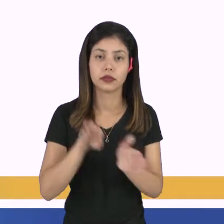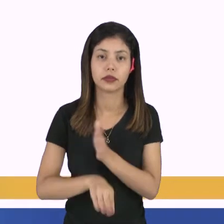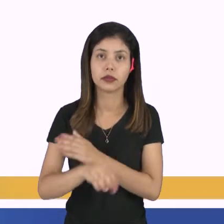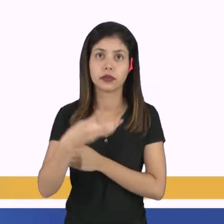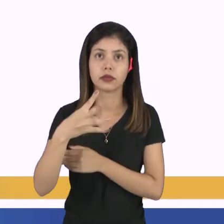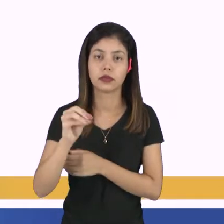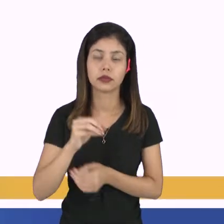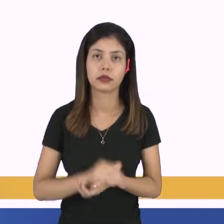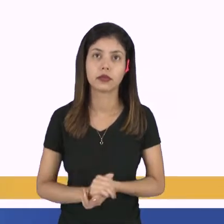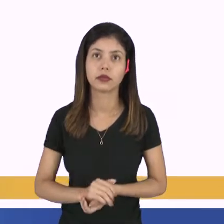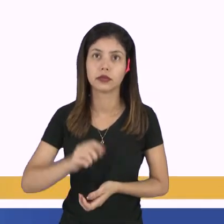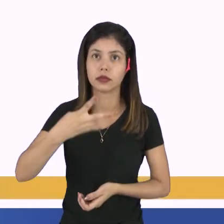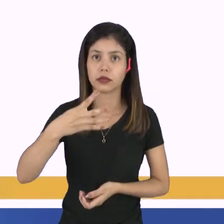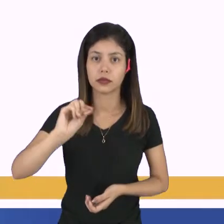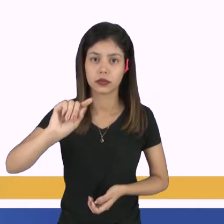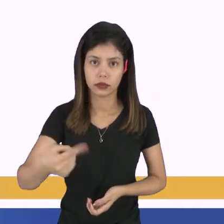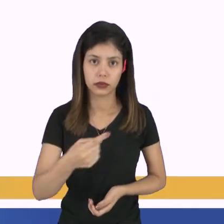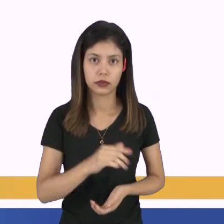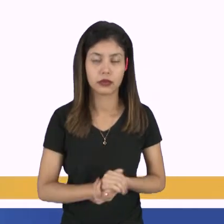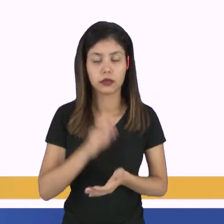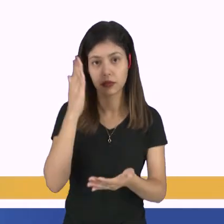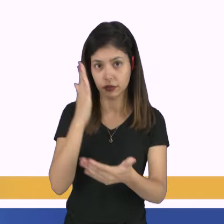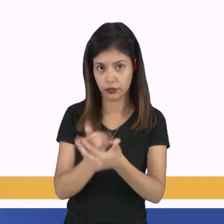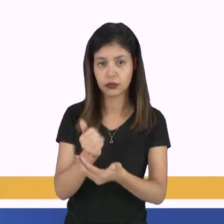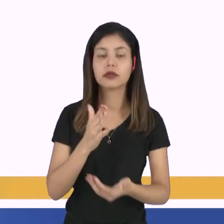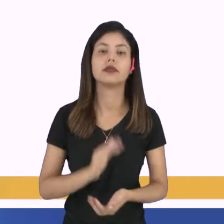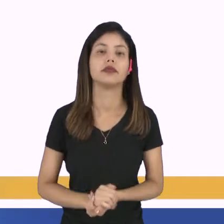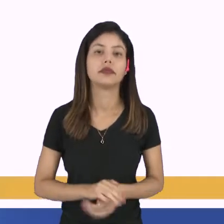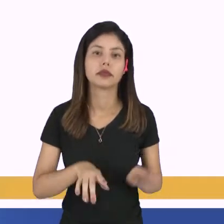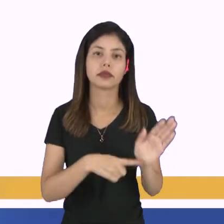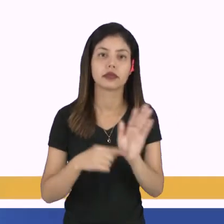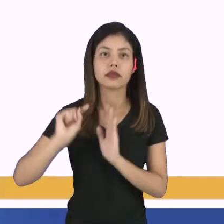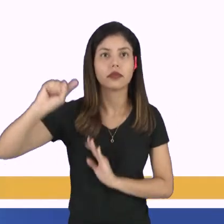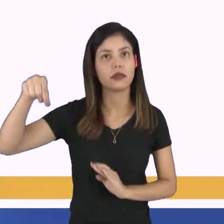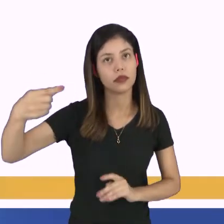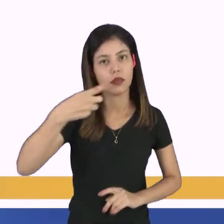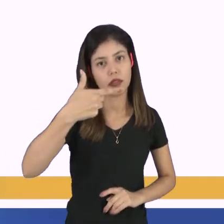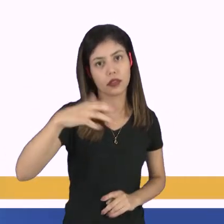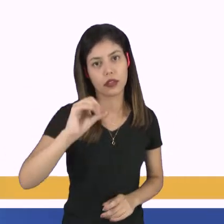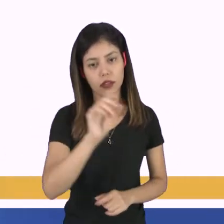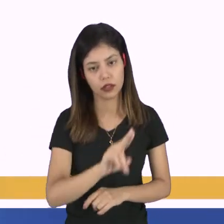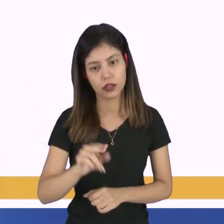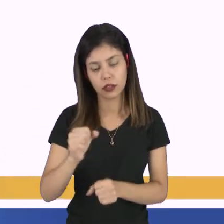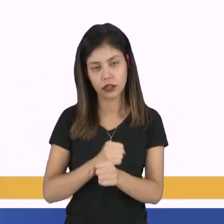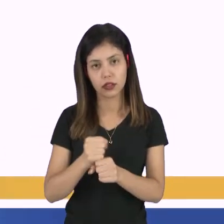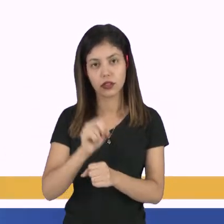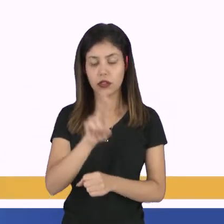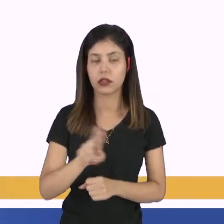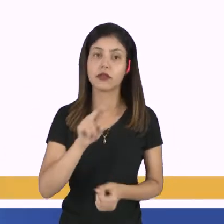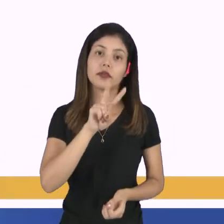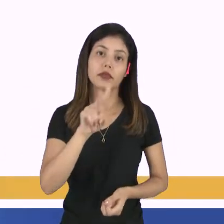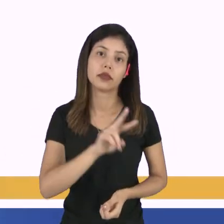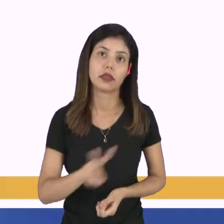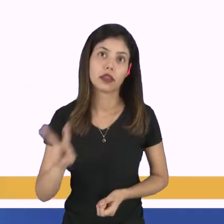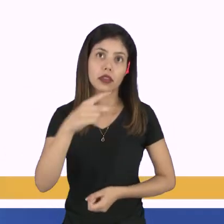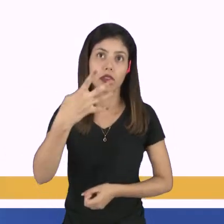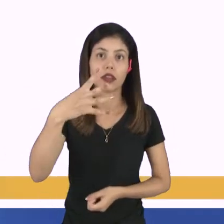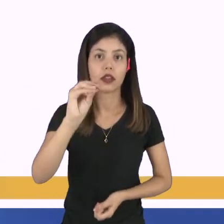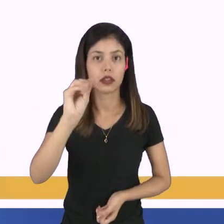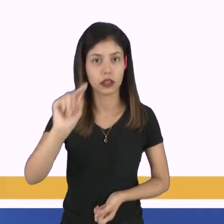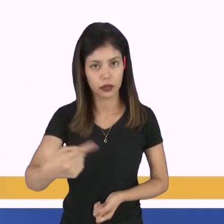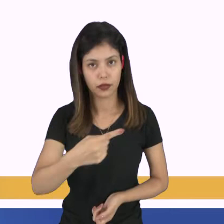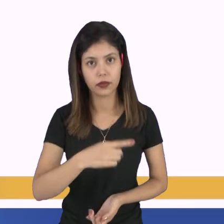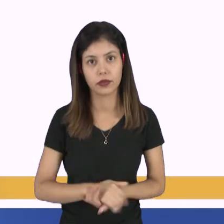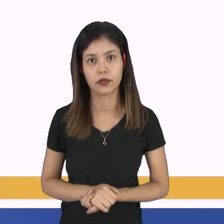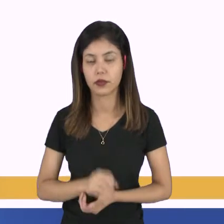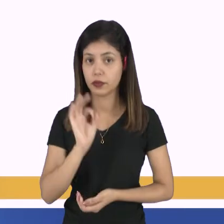40.000 dá 40.000, já que 40.000 é metade, né? Então, após 20 anos de uso, o valor desse carro vai ser